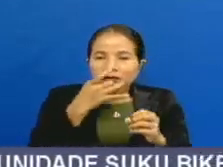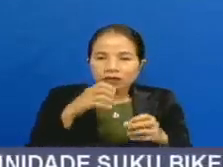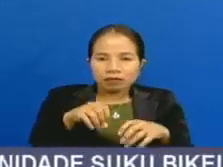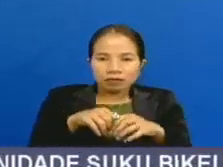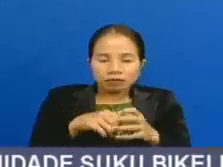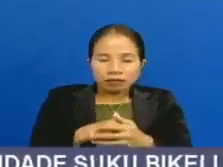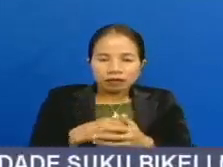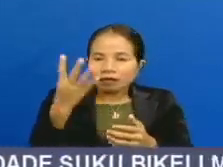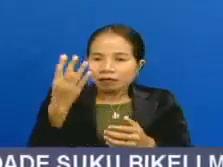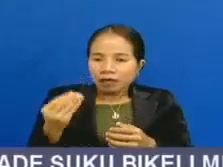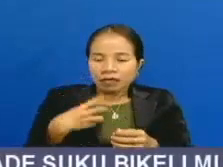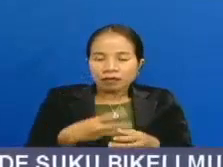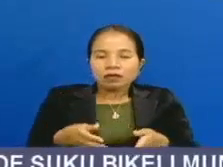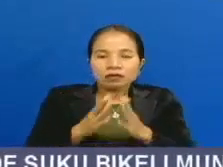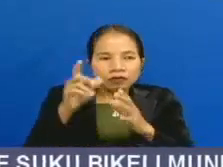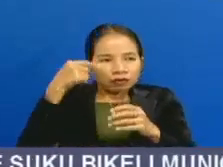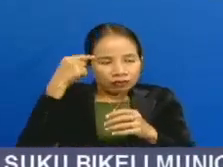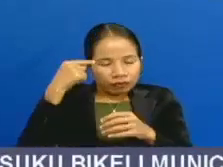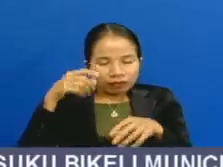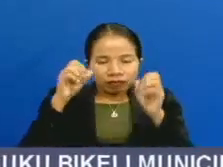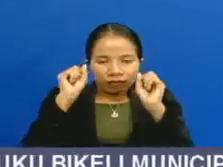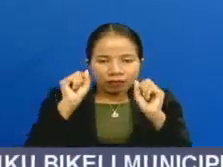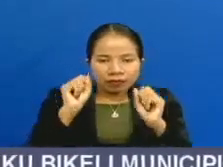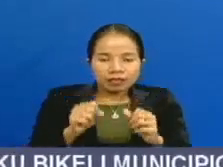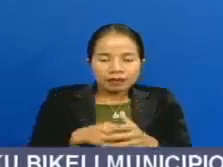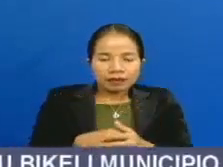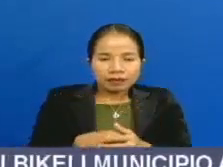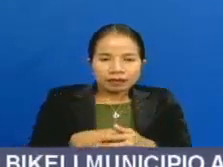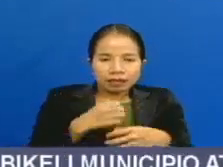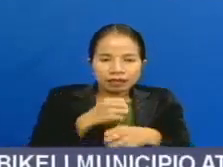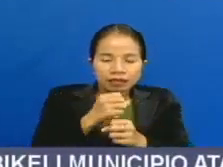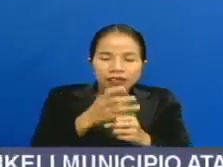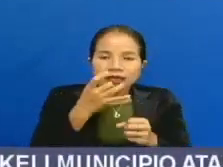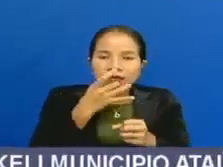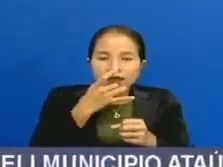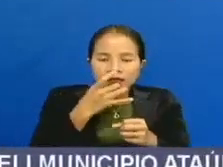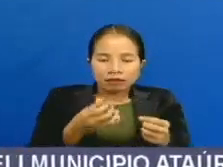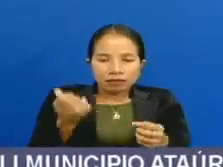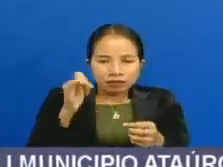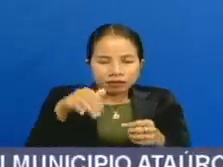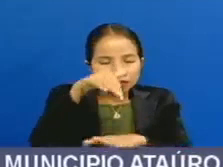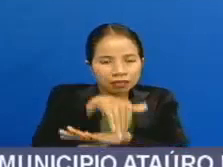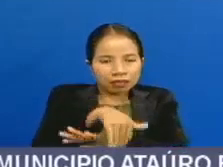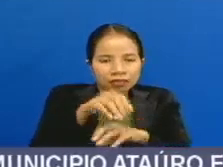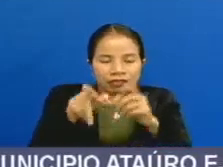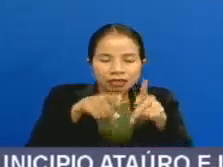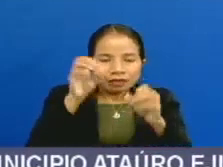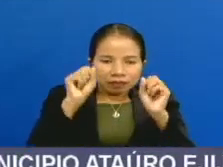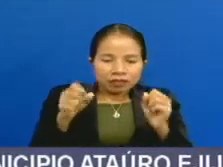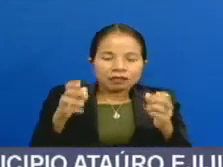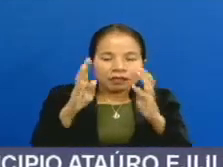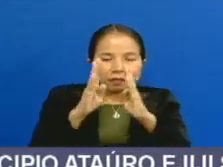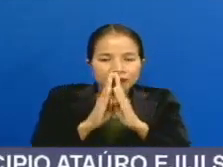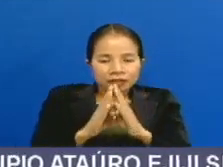tanam husu ba parte governo niang atu bele tawa monta list ahi sirne atu ne kalon ema bela mai hasai